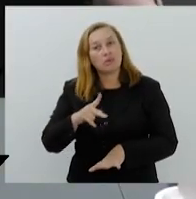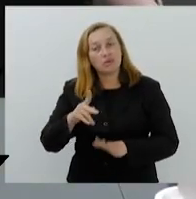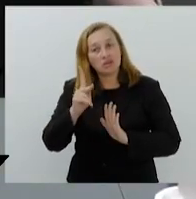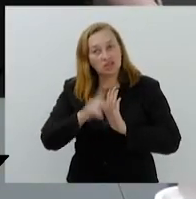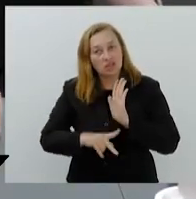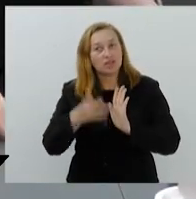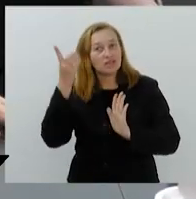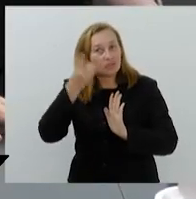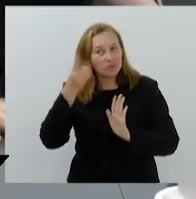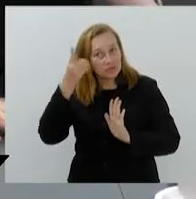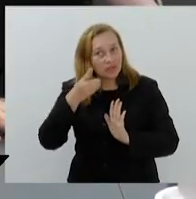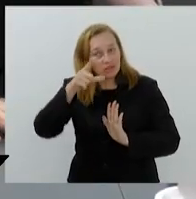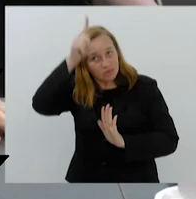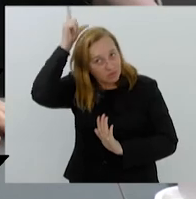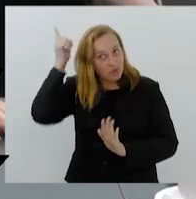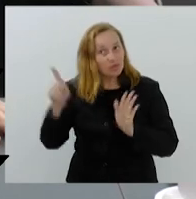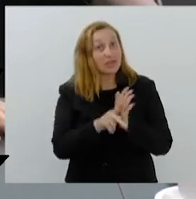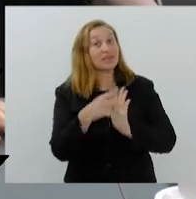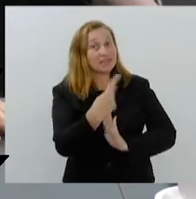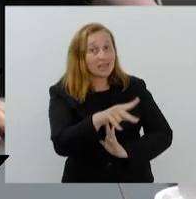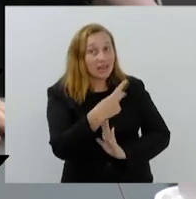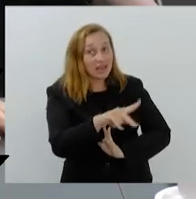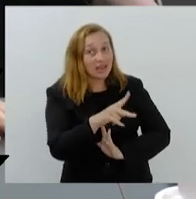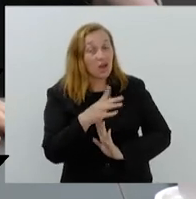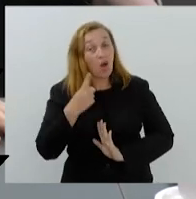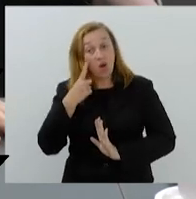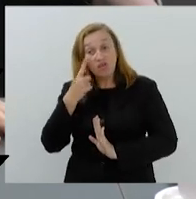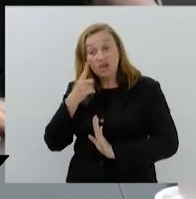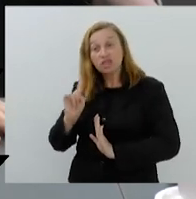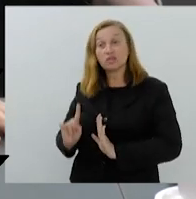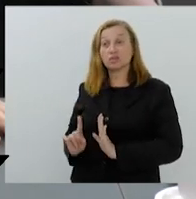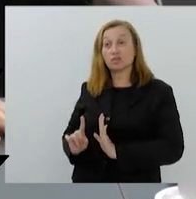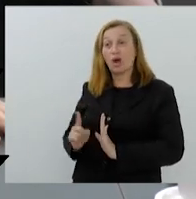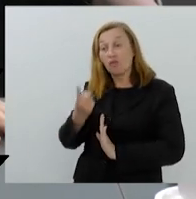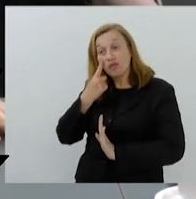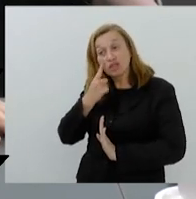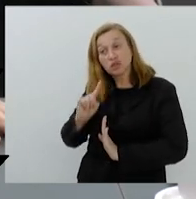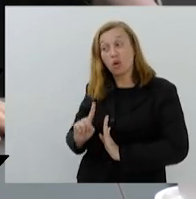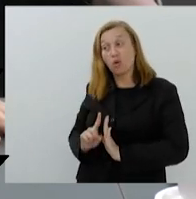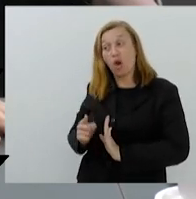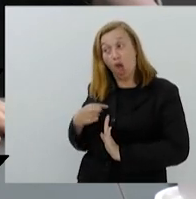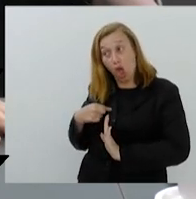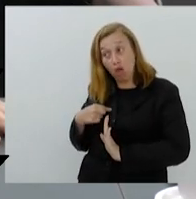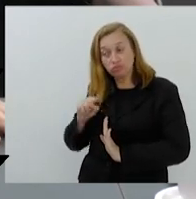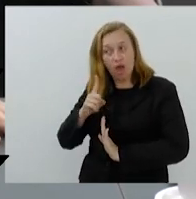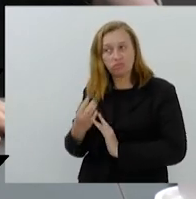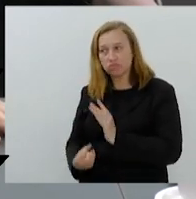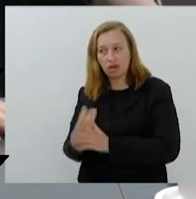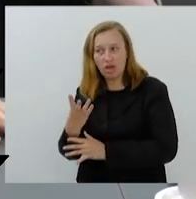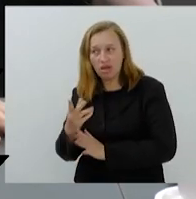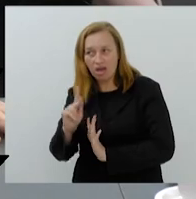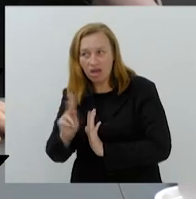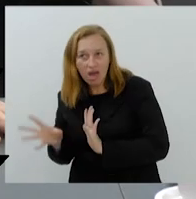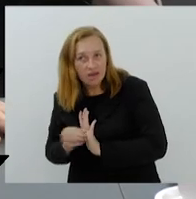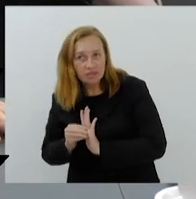tirando isso. Não, olha só. E eu também queria ser coautor. Oh, eu também mas eu sou. Não sou autor. Eu não sou autor. Autor das o emendas. Autor é